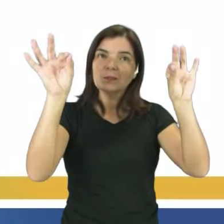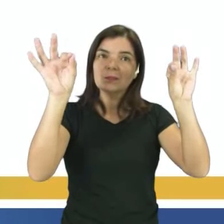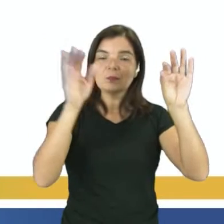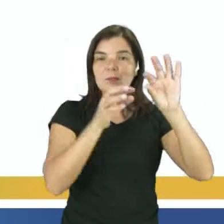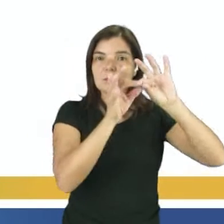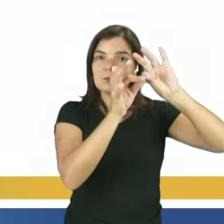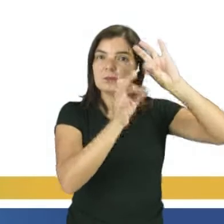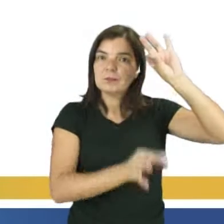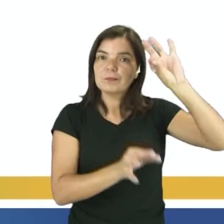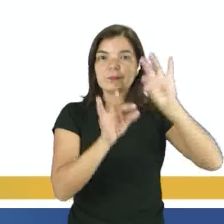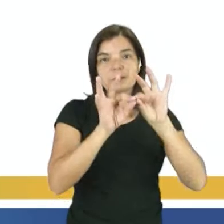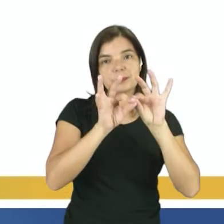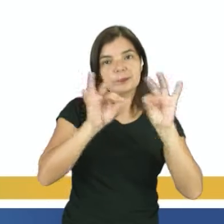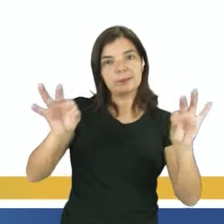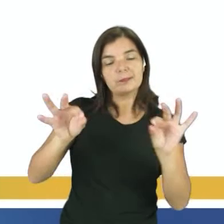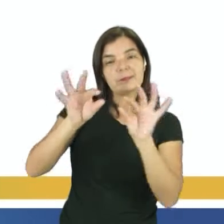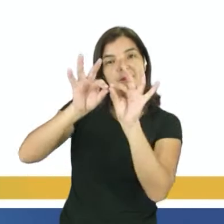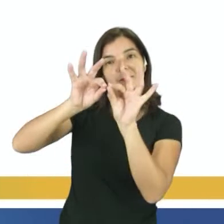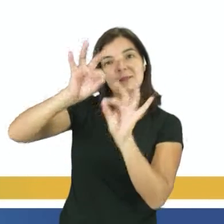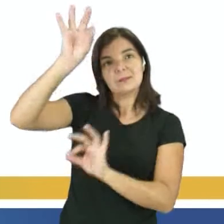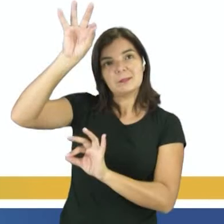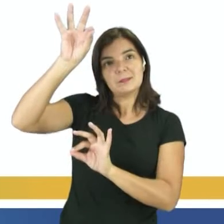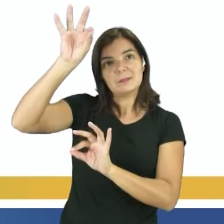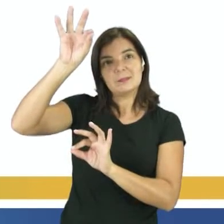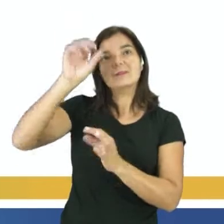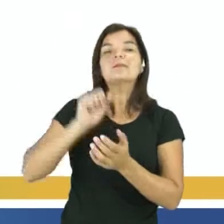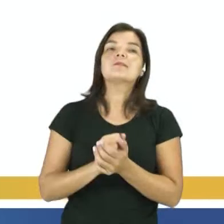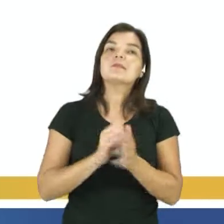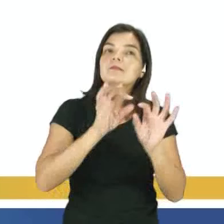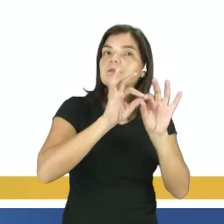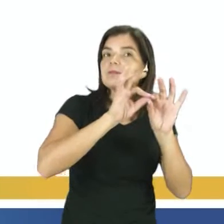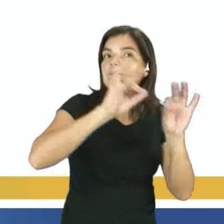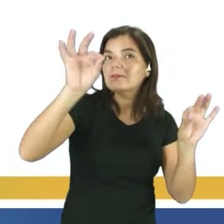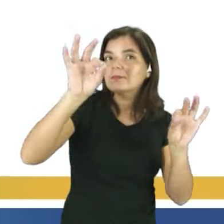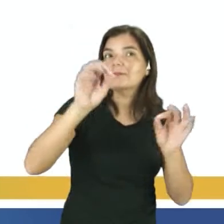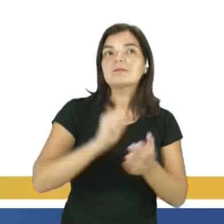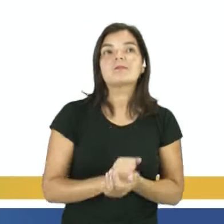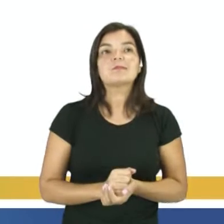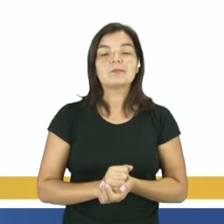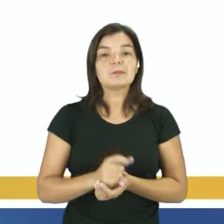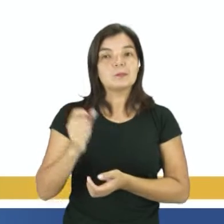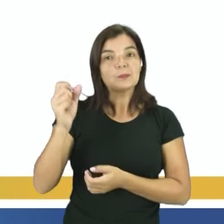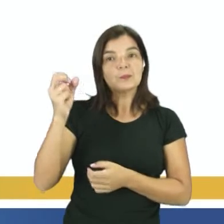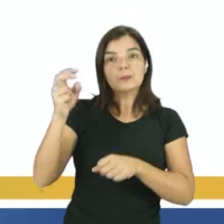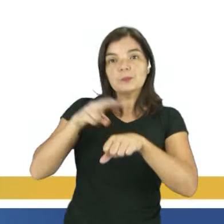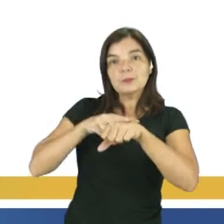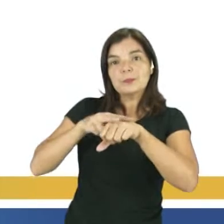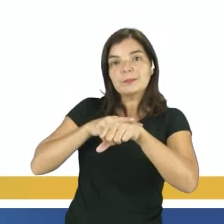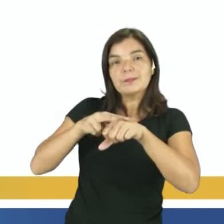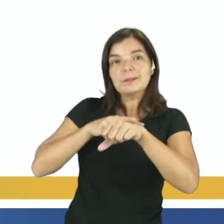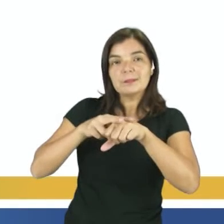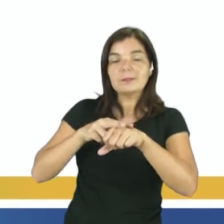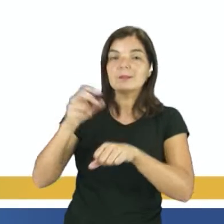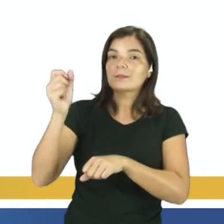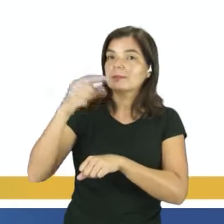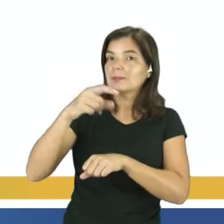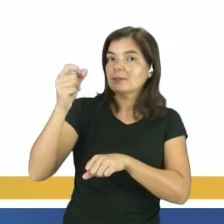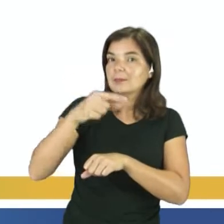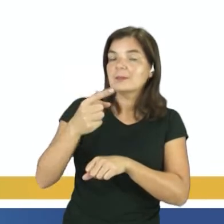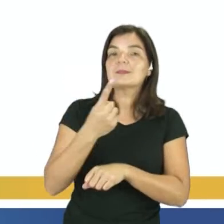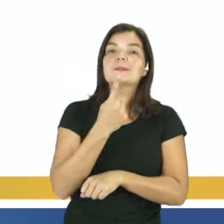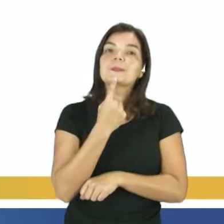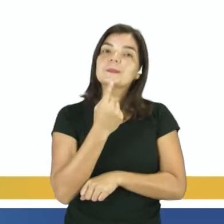dela, certo? Coloquei uma reta aí verde escuro, uma reta azul escuro, uma reta azul claro e uma reta